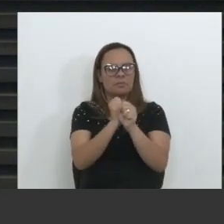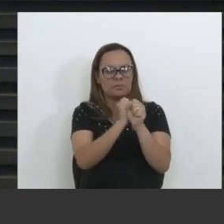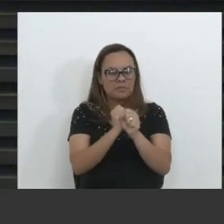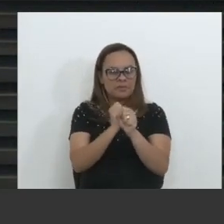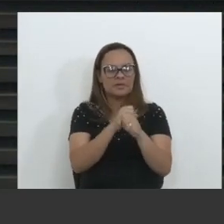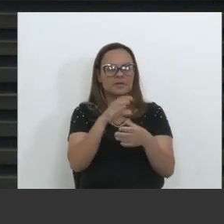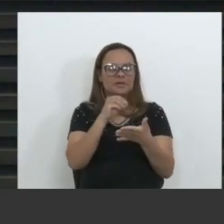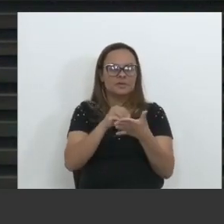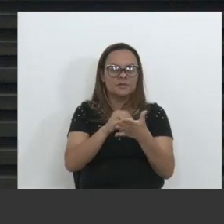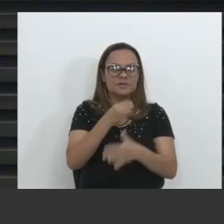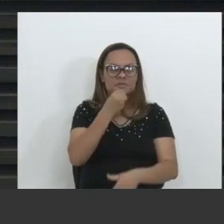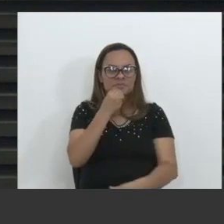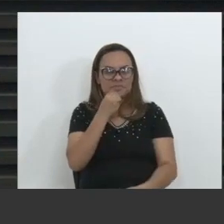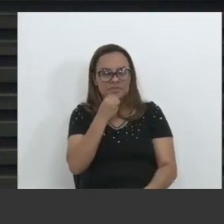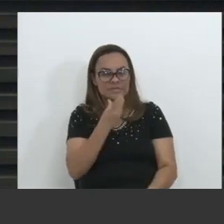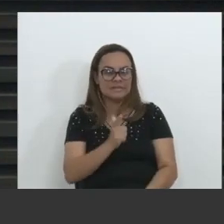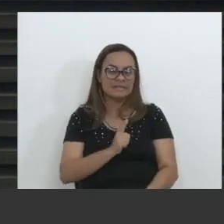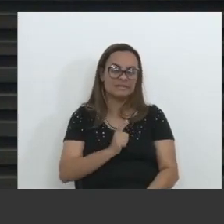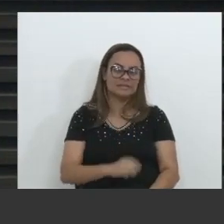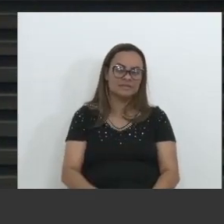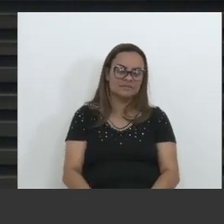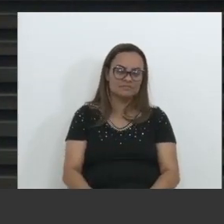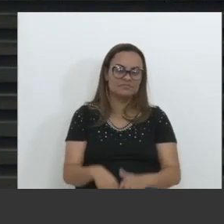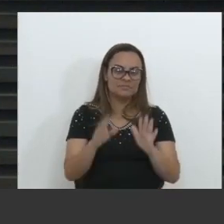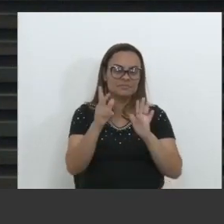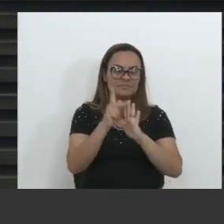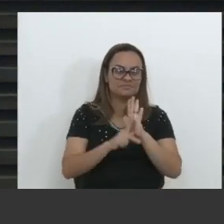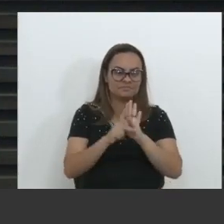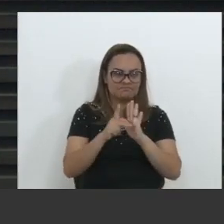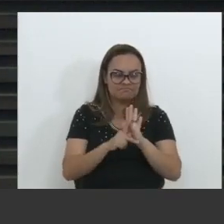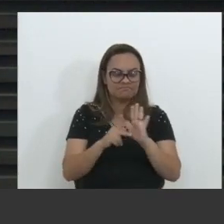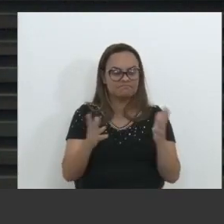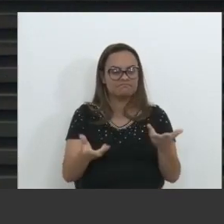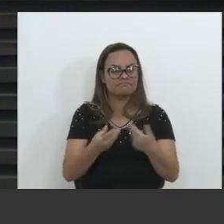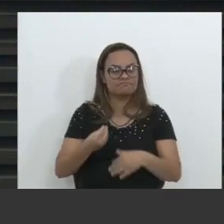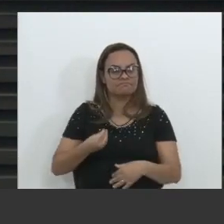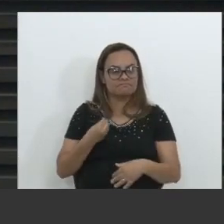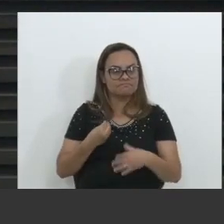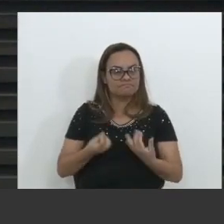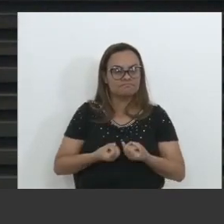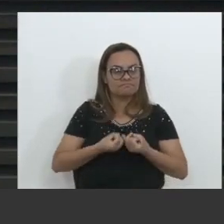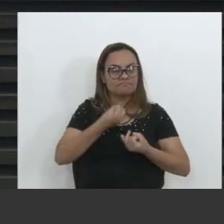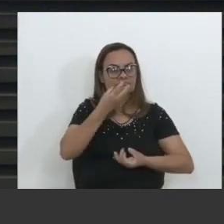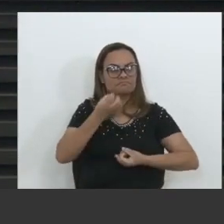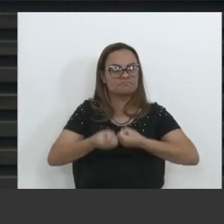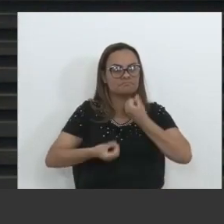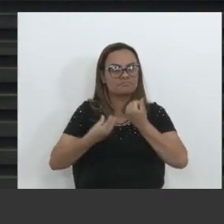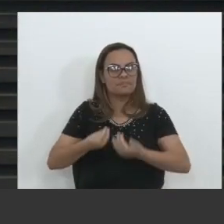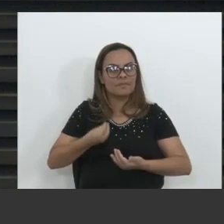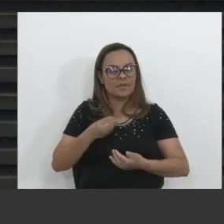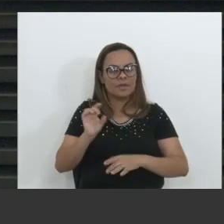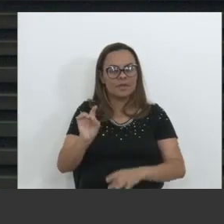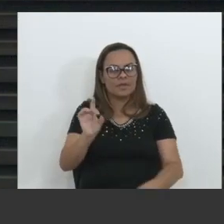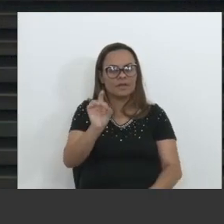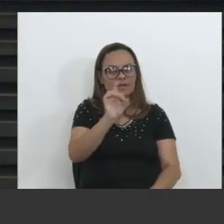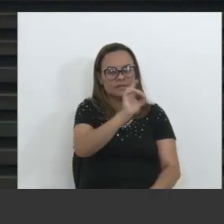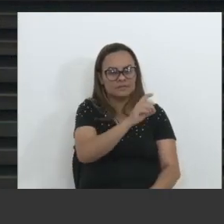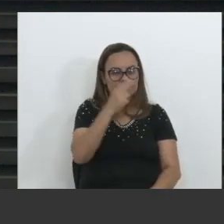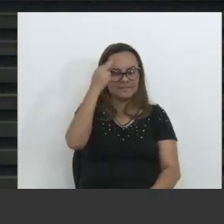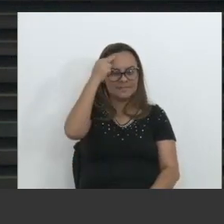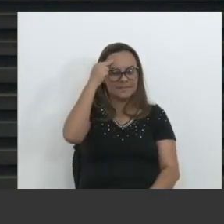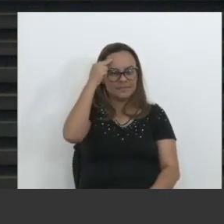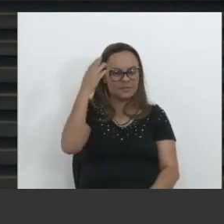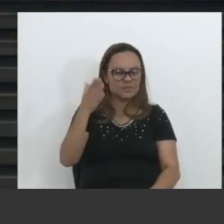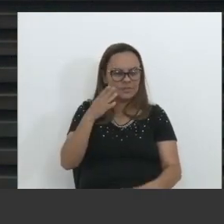falta de oportunidade que esse projeto seja uma via de inspiração na vida de cada um que sonha ser